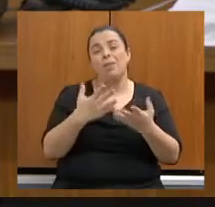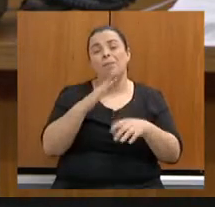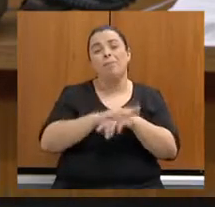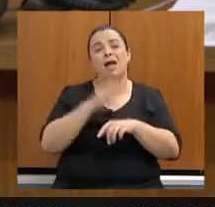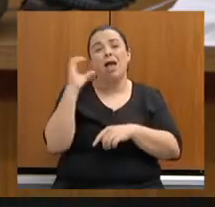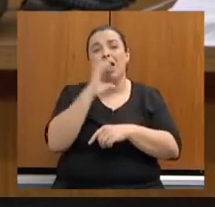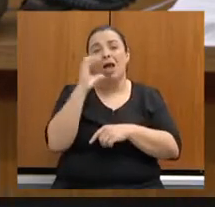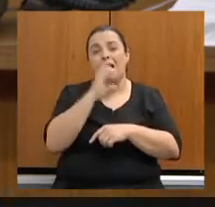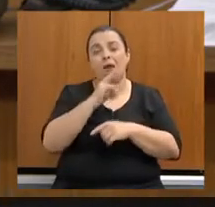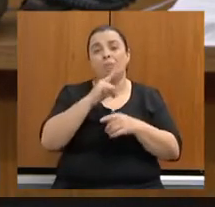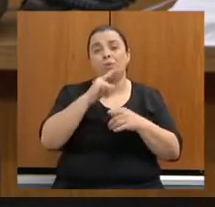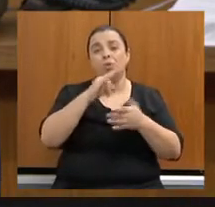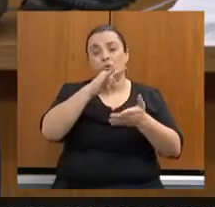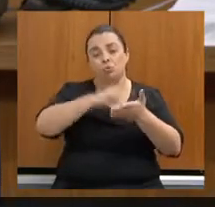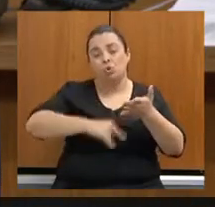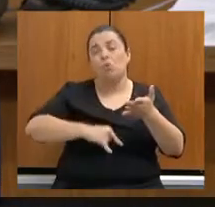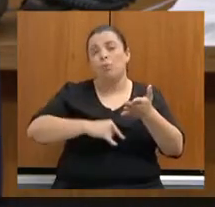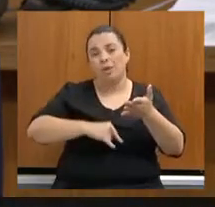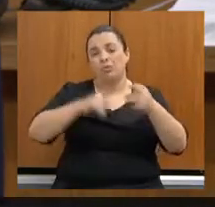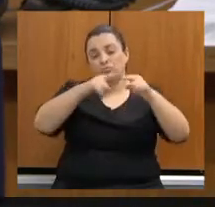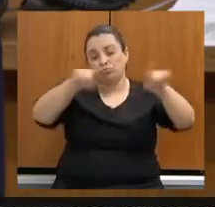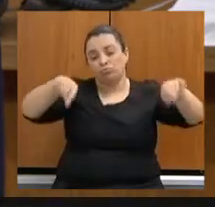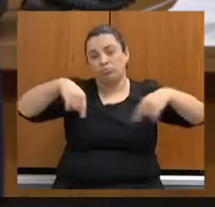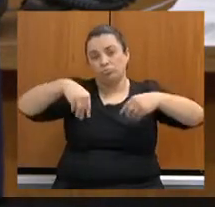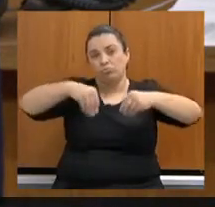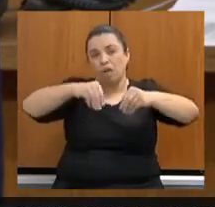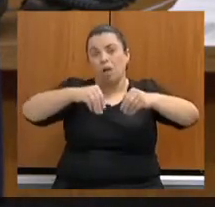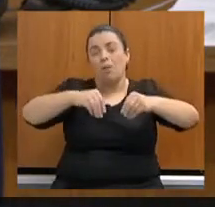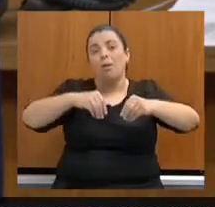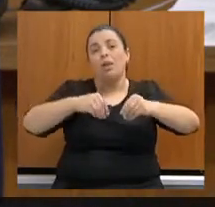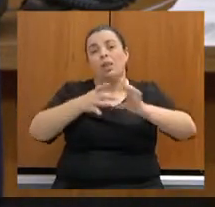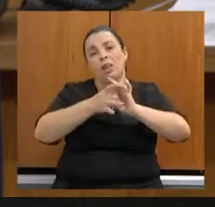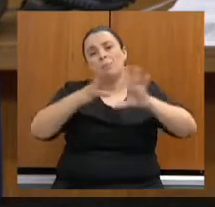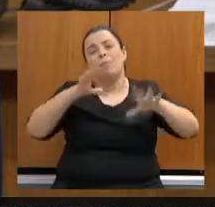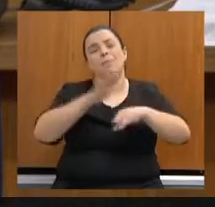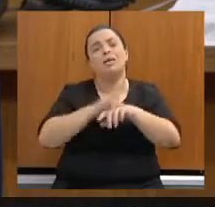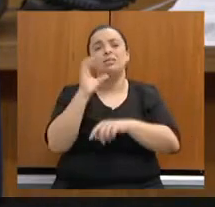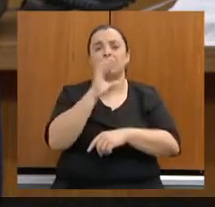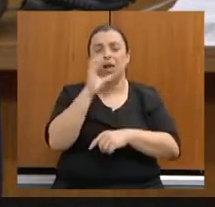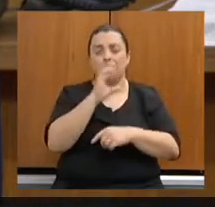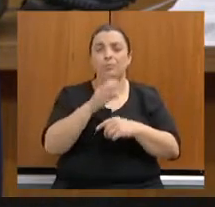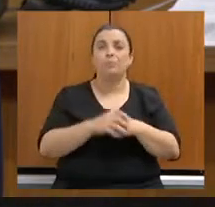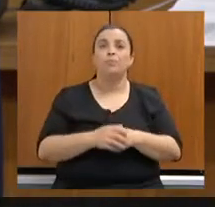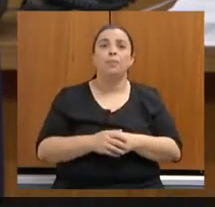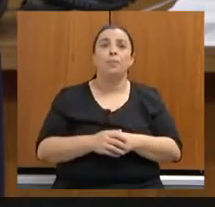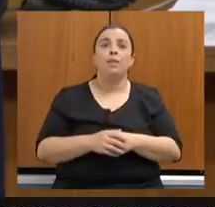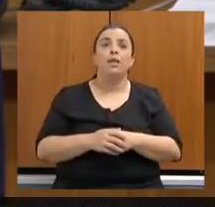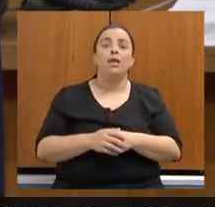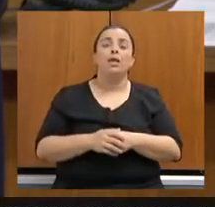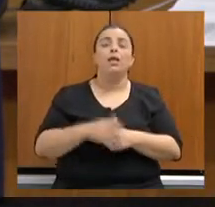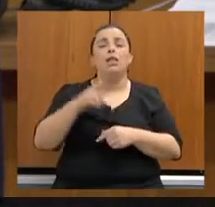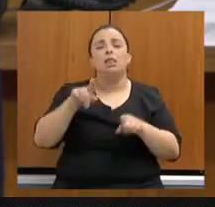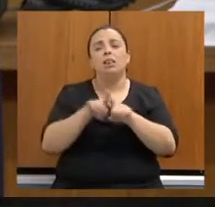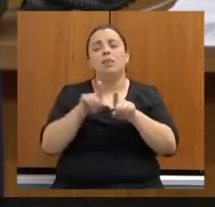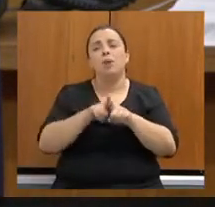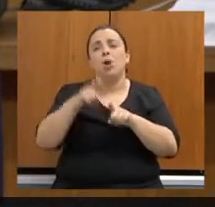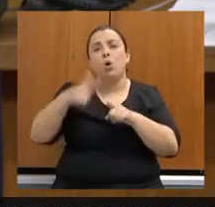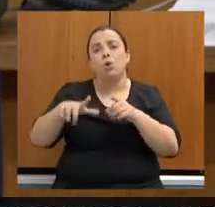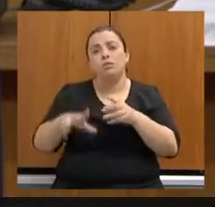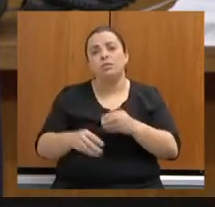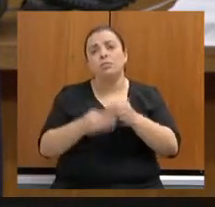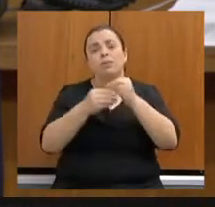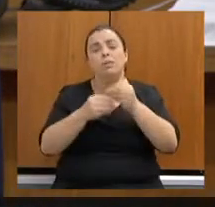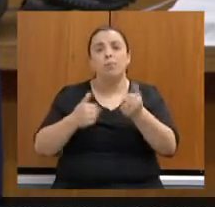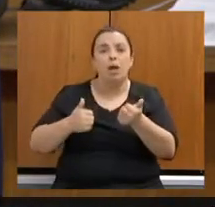relação fundiária e aqui fica também está dentro do nosso portfólio de projetos da secretaria emendas Para apoiar a